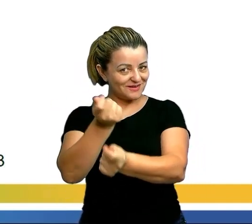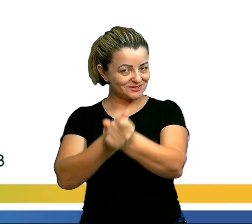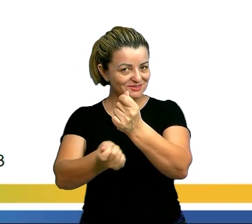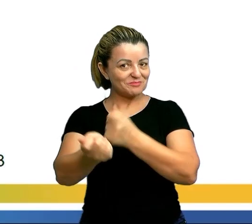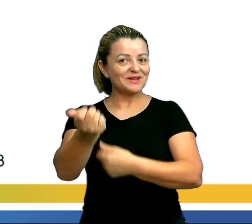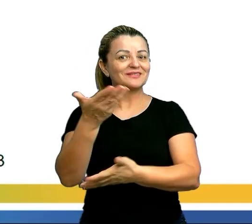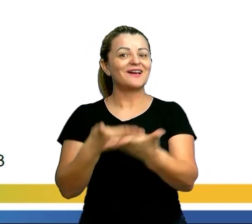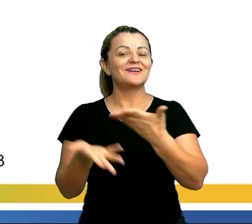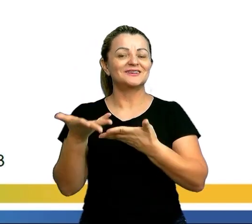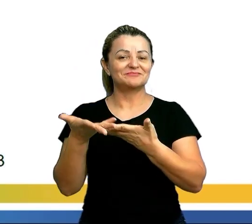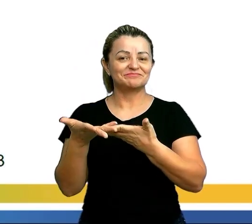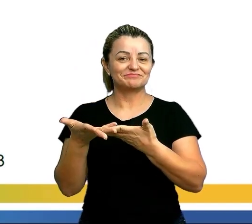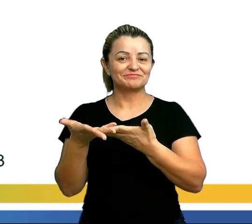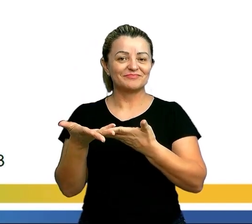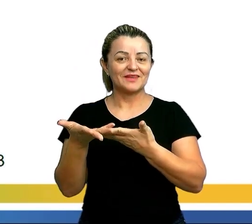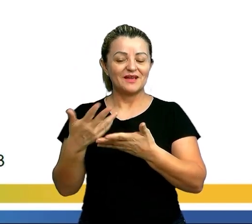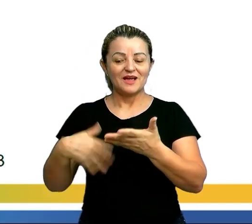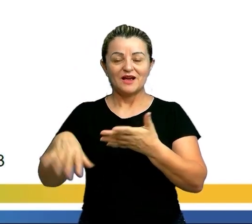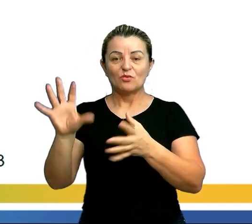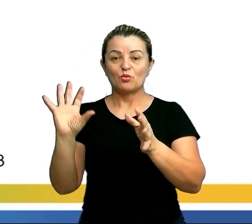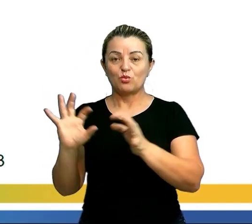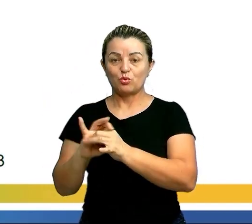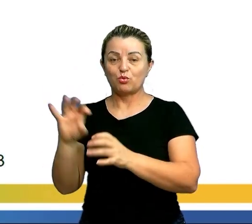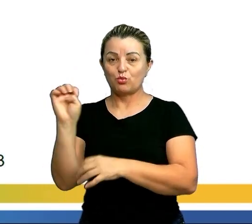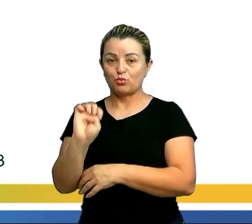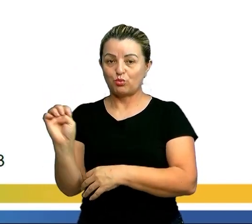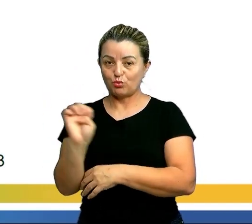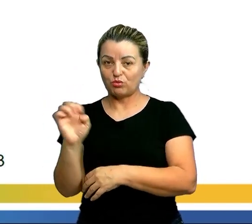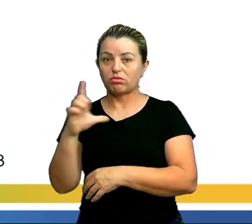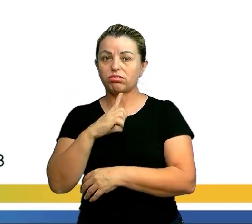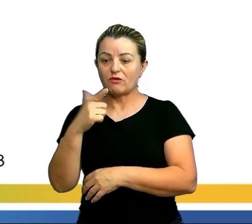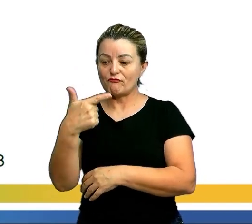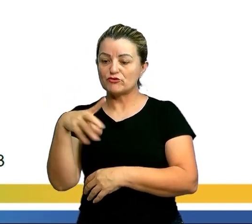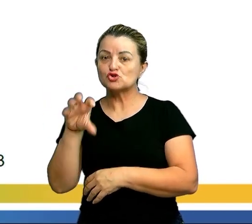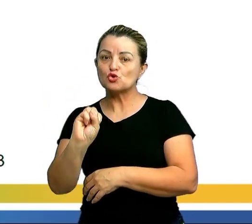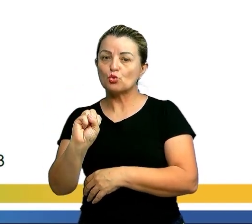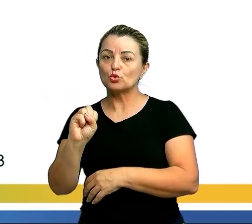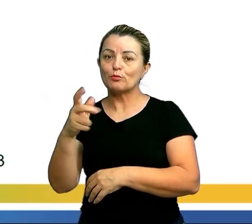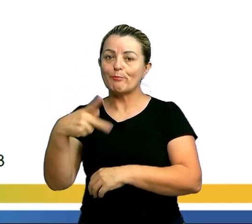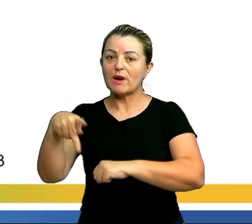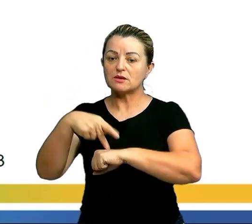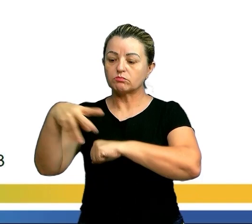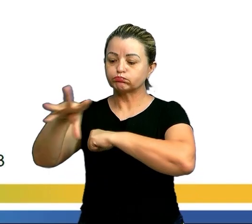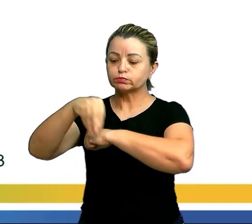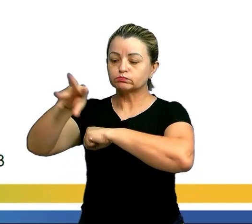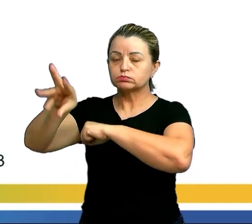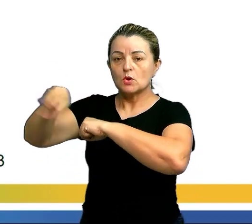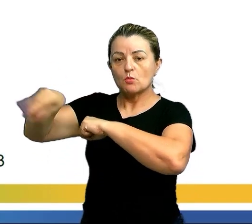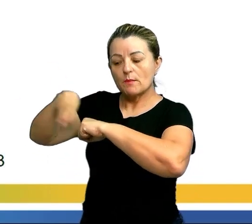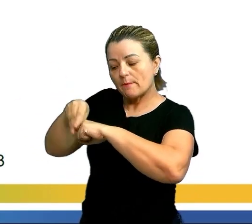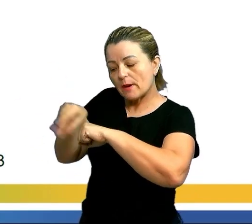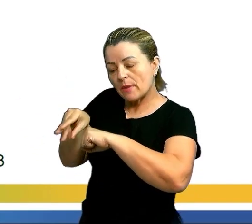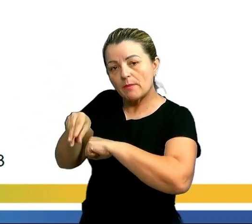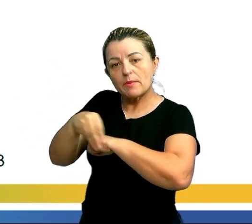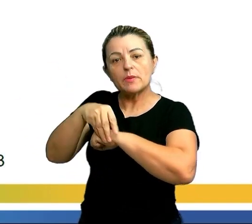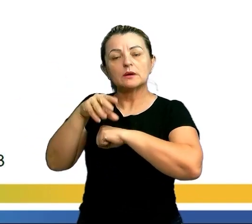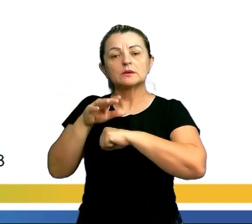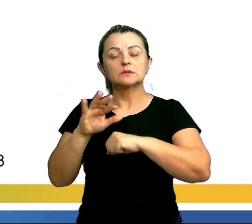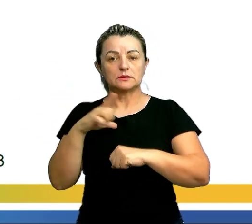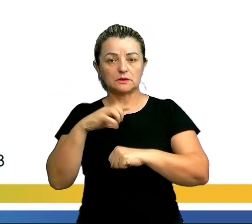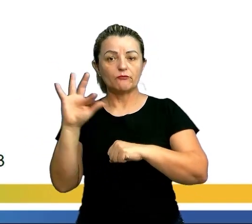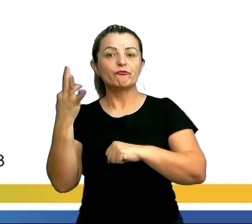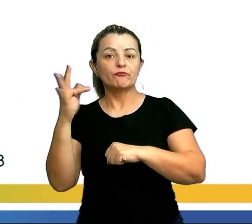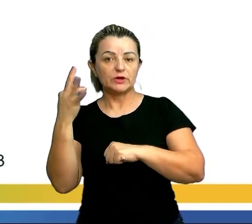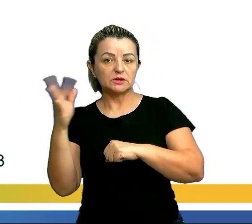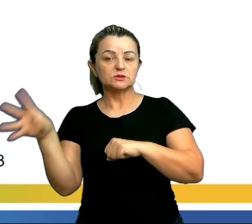No caso da União Europeia, ela possui 28 países até o presente momento. O último deles, no caso, foi a Finlândia, que